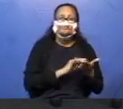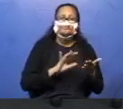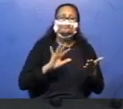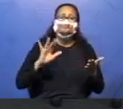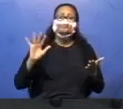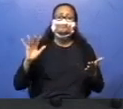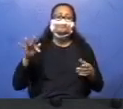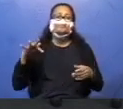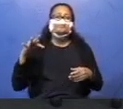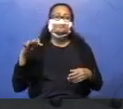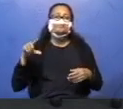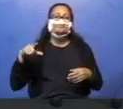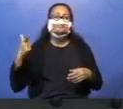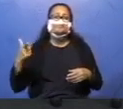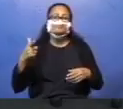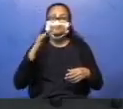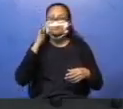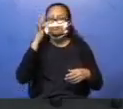uma outra flor.